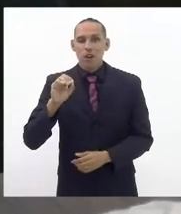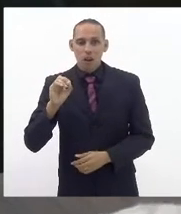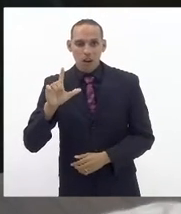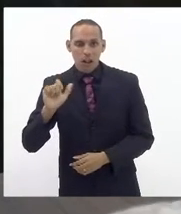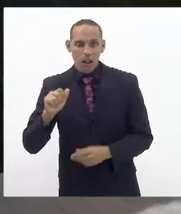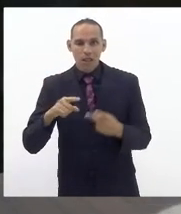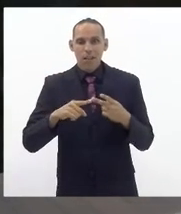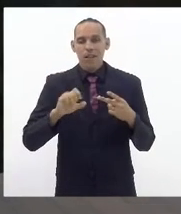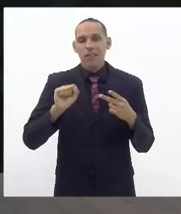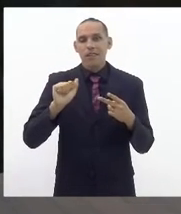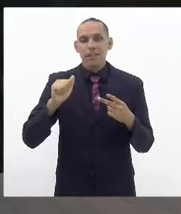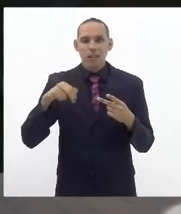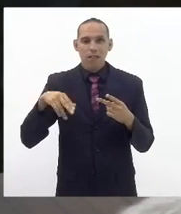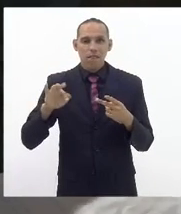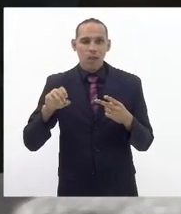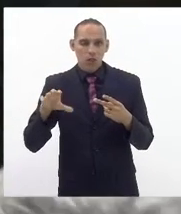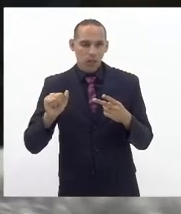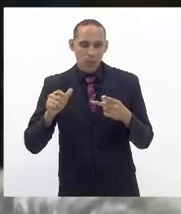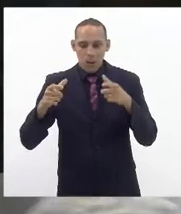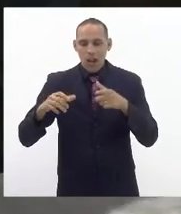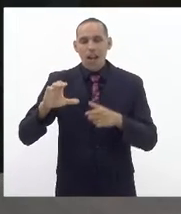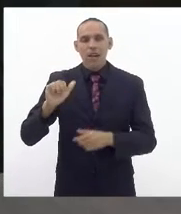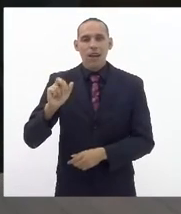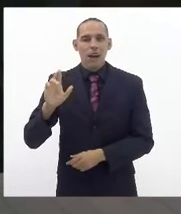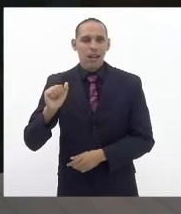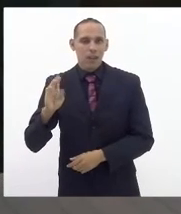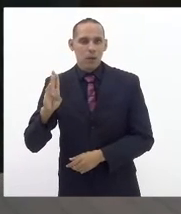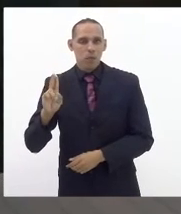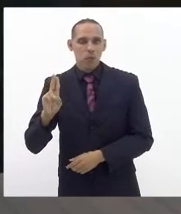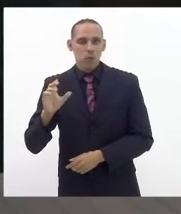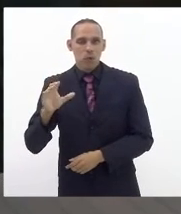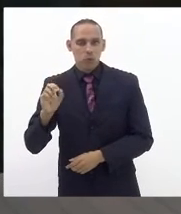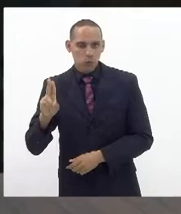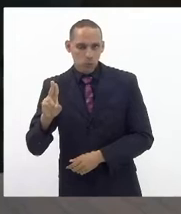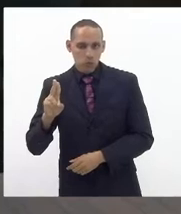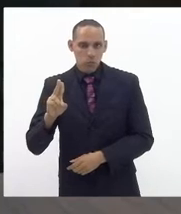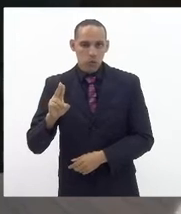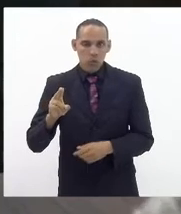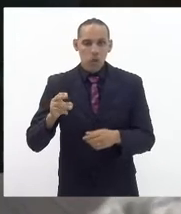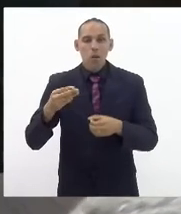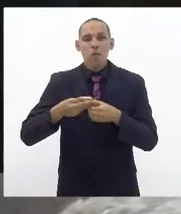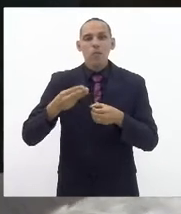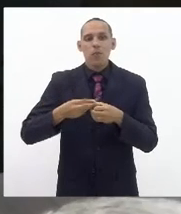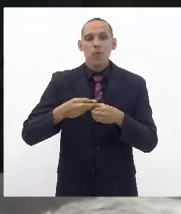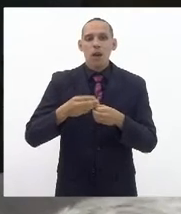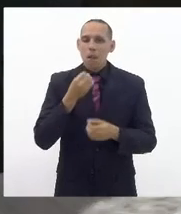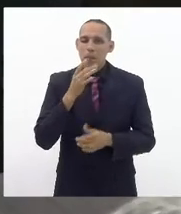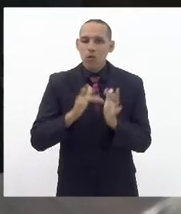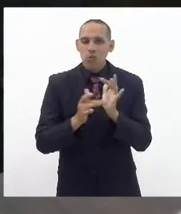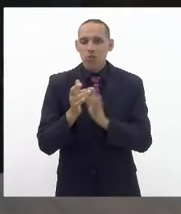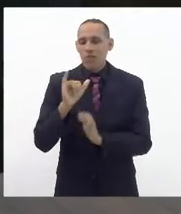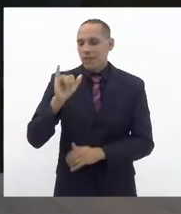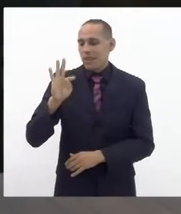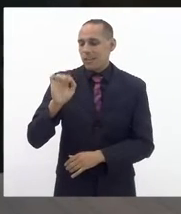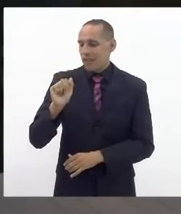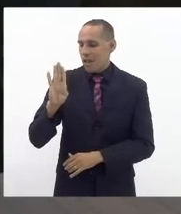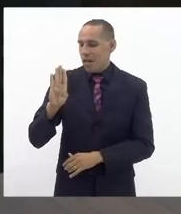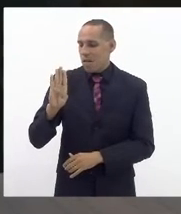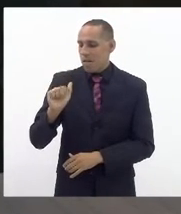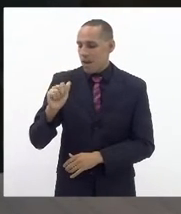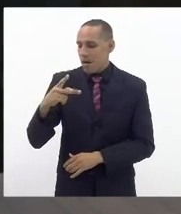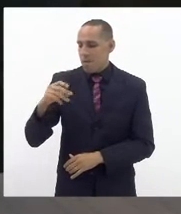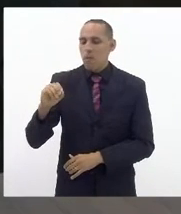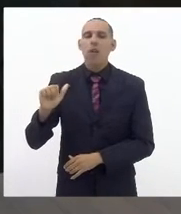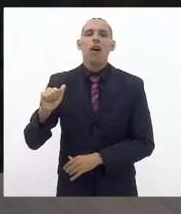Sanfona de Carabuçu, no município de Bom Jesus do Itabapuana. O